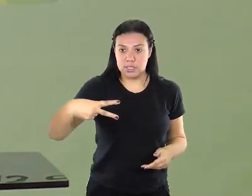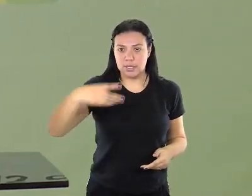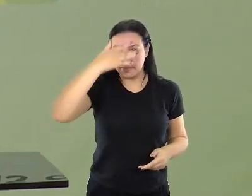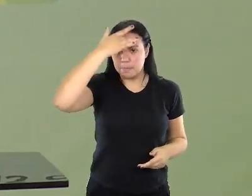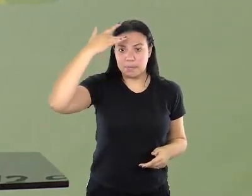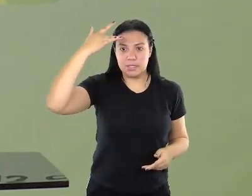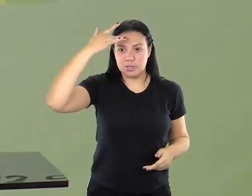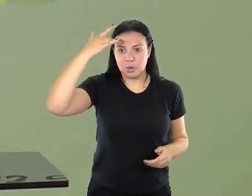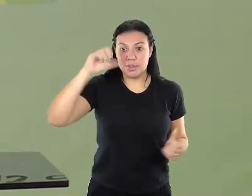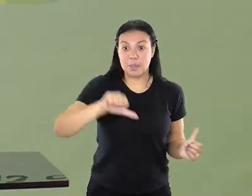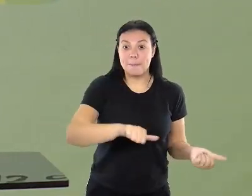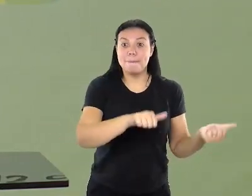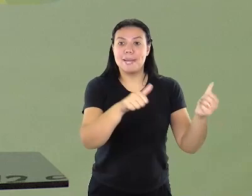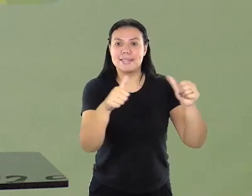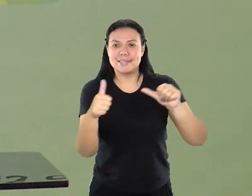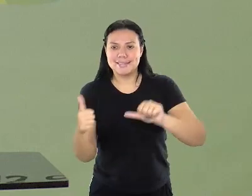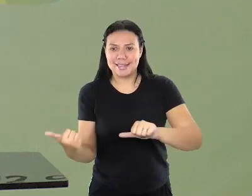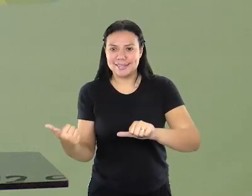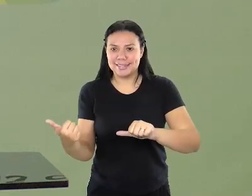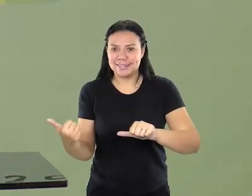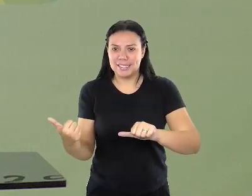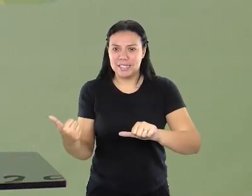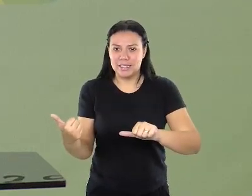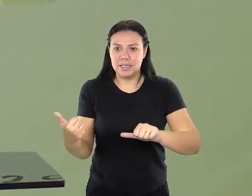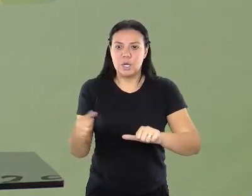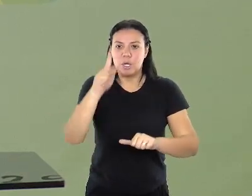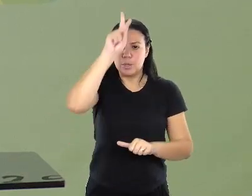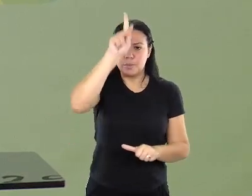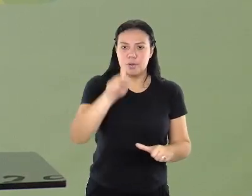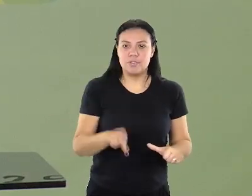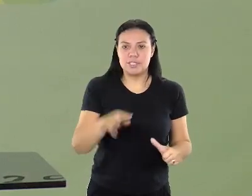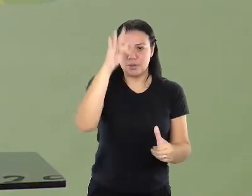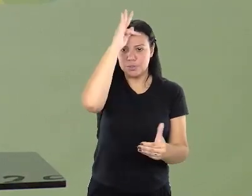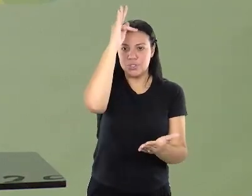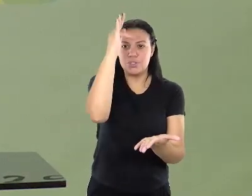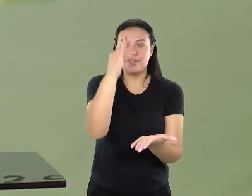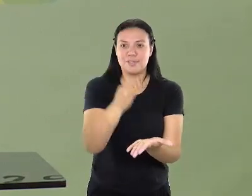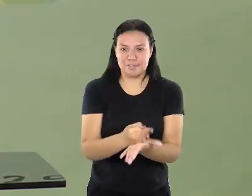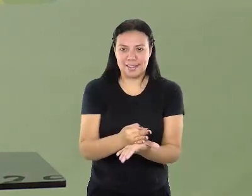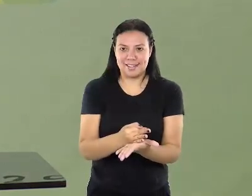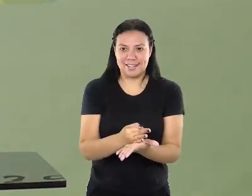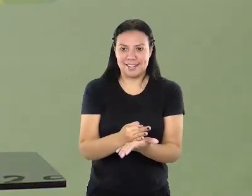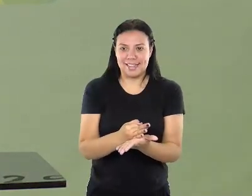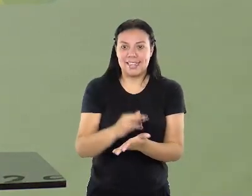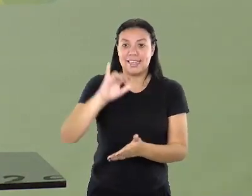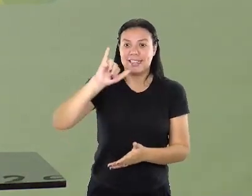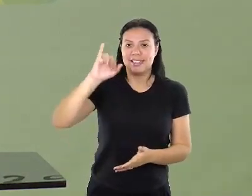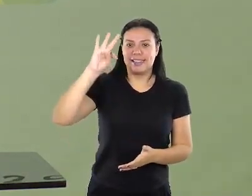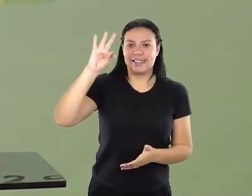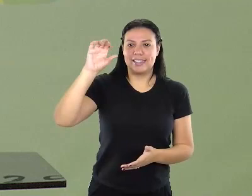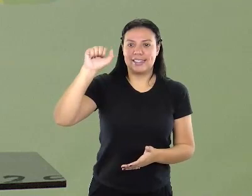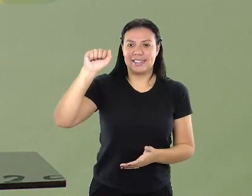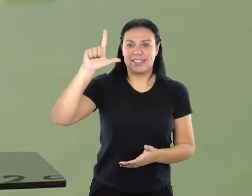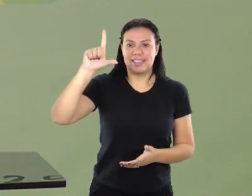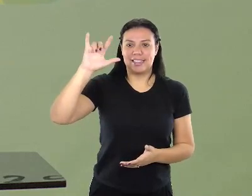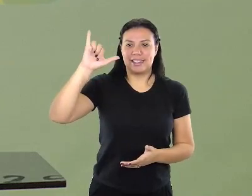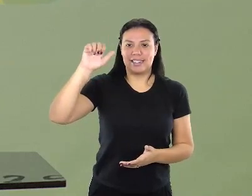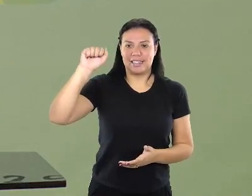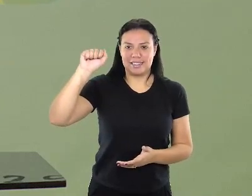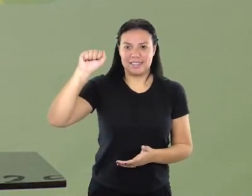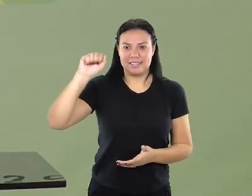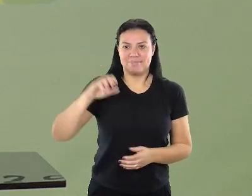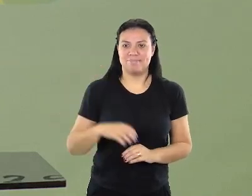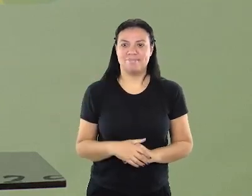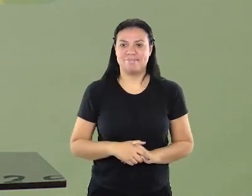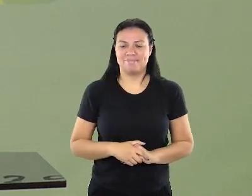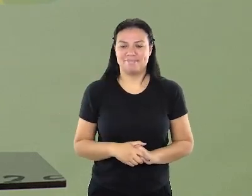italianos batizados, fazendo pública profissão de fé lá em Pistoia. São 19 mais 12. Dá